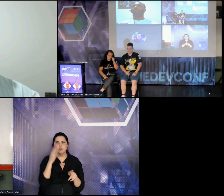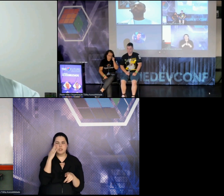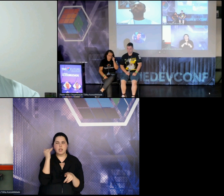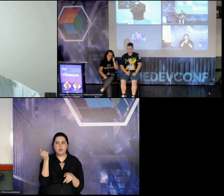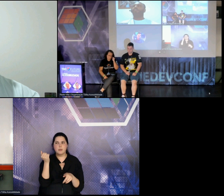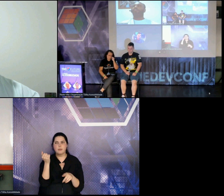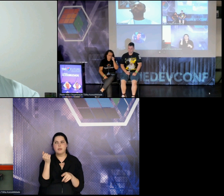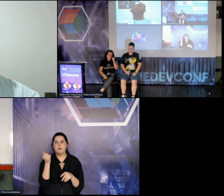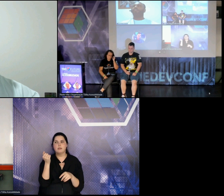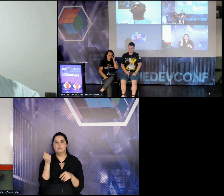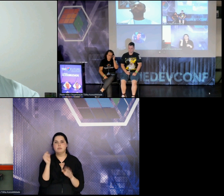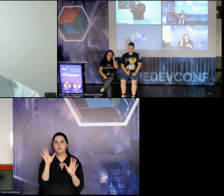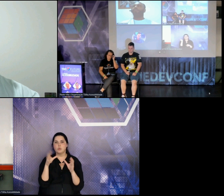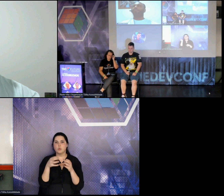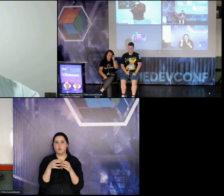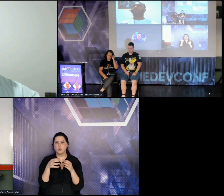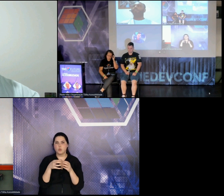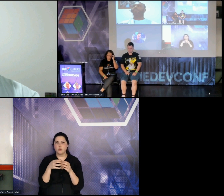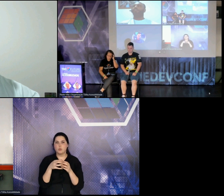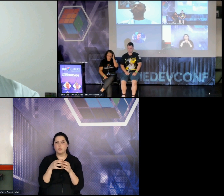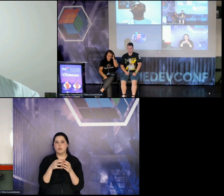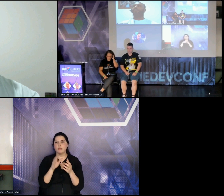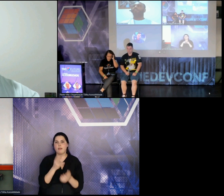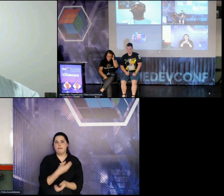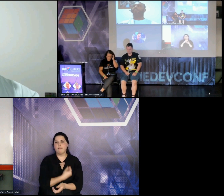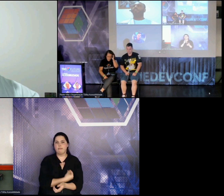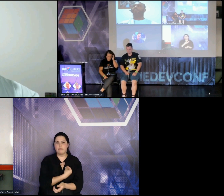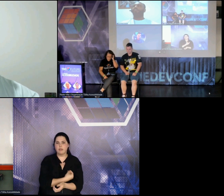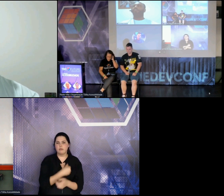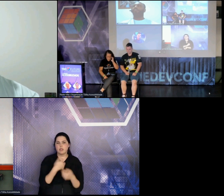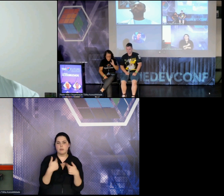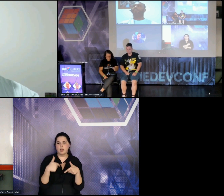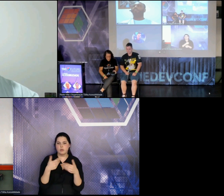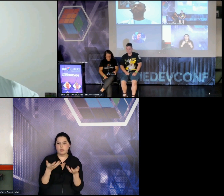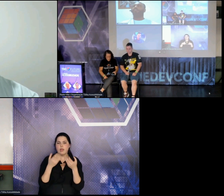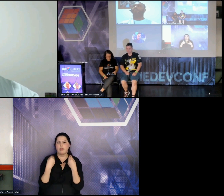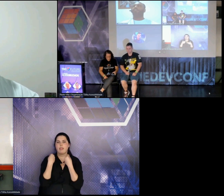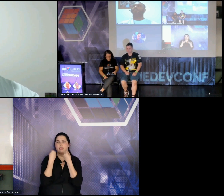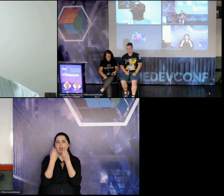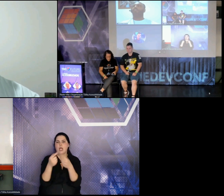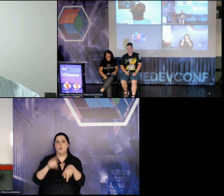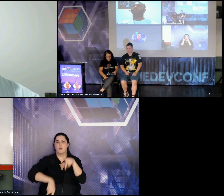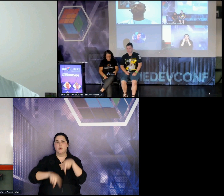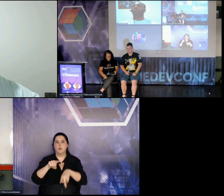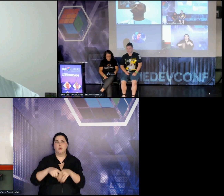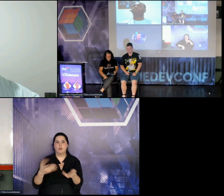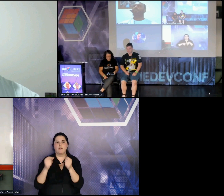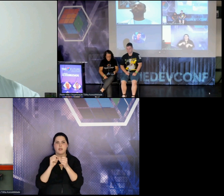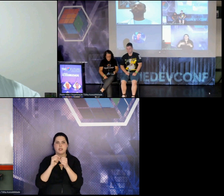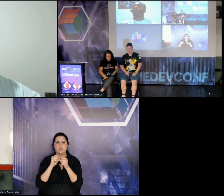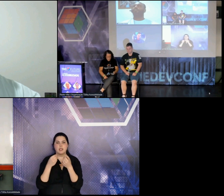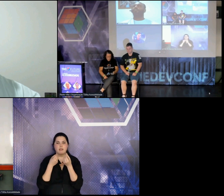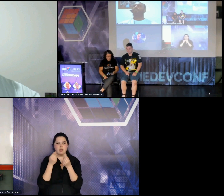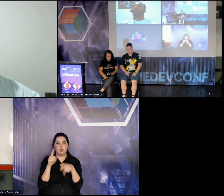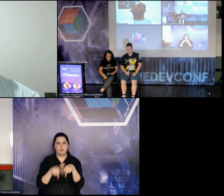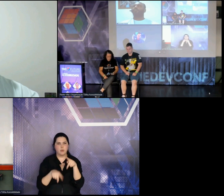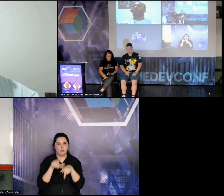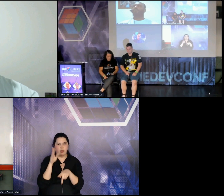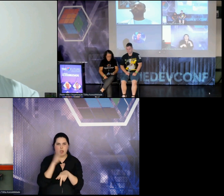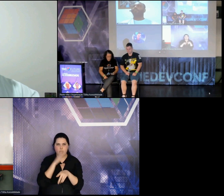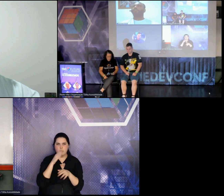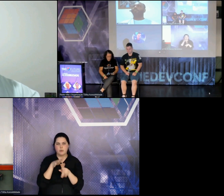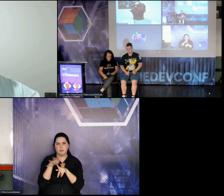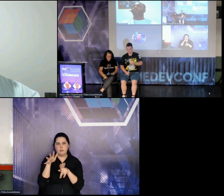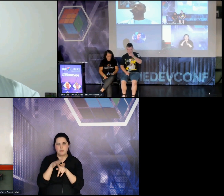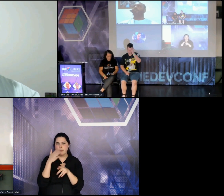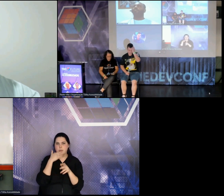que a galera que está ali na linha de frente quer entregar, quer fazer ali as entregas das suas demandas,